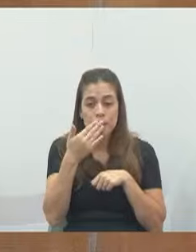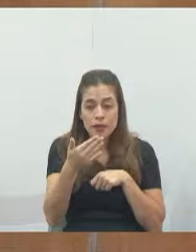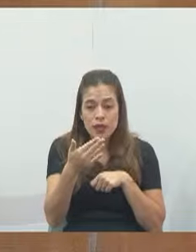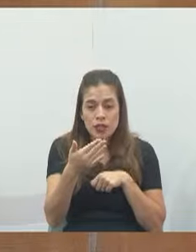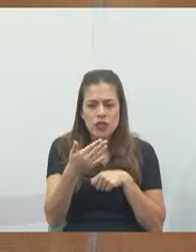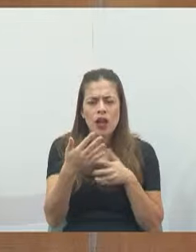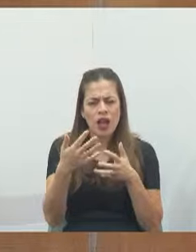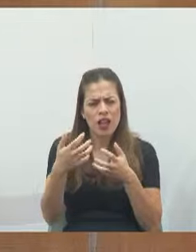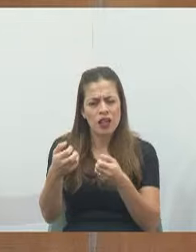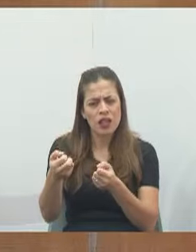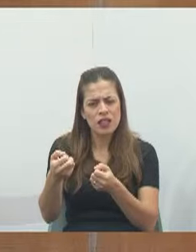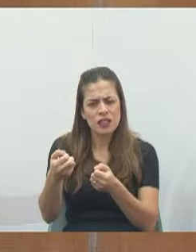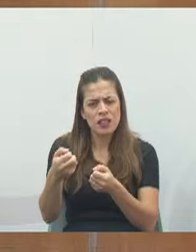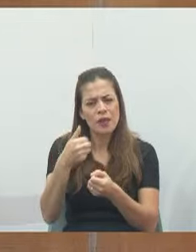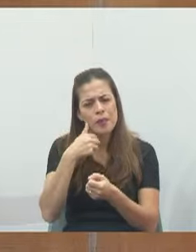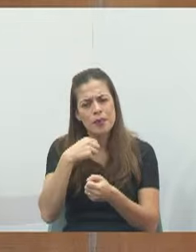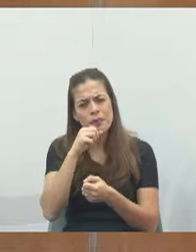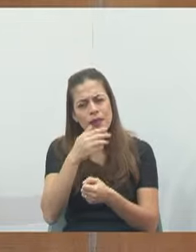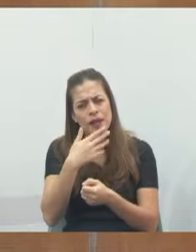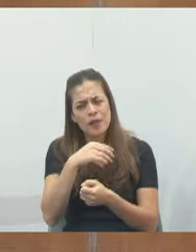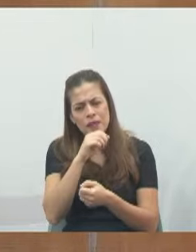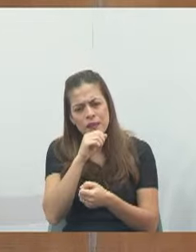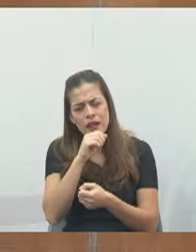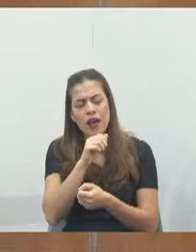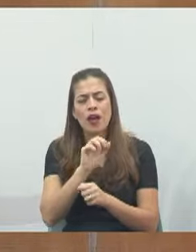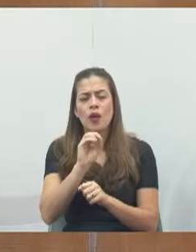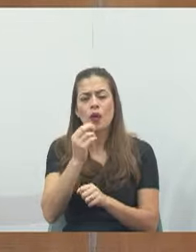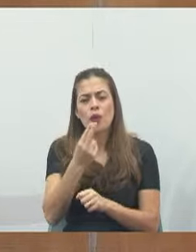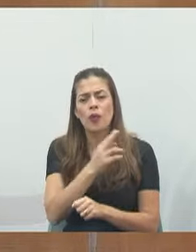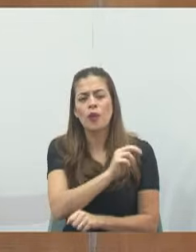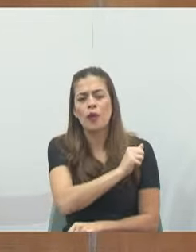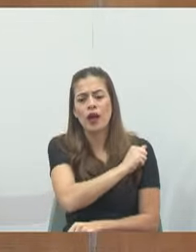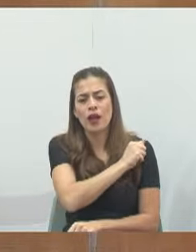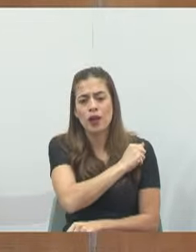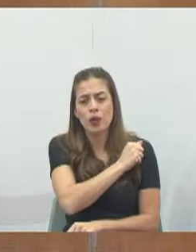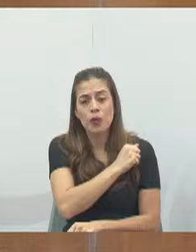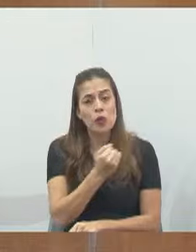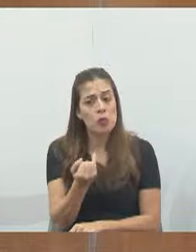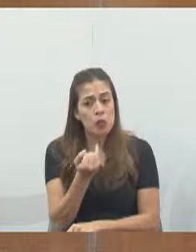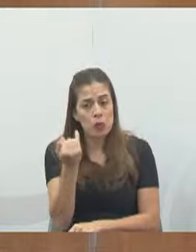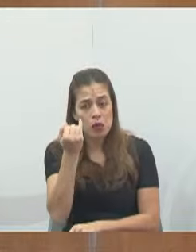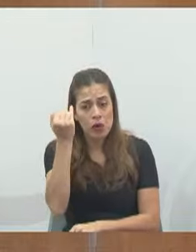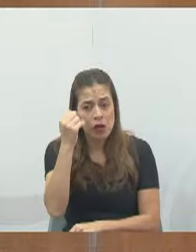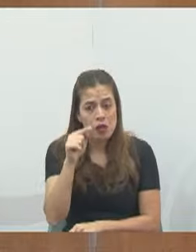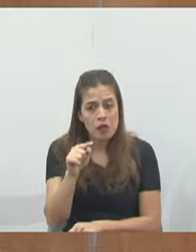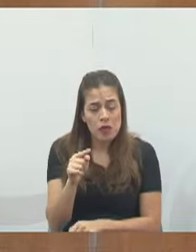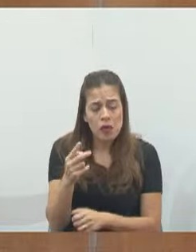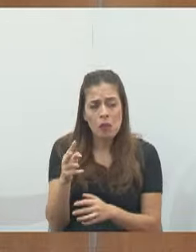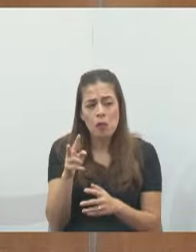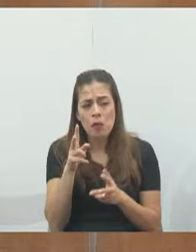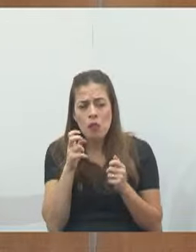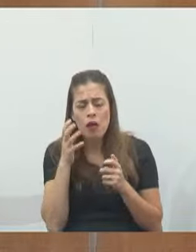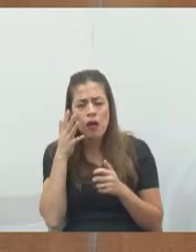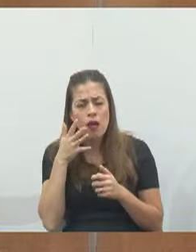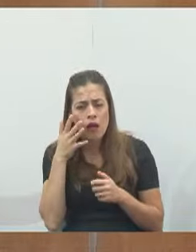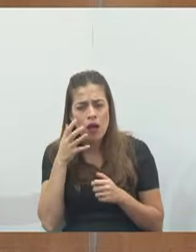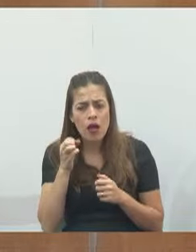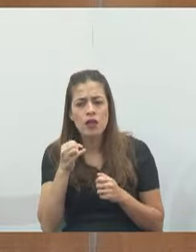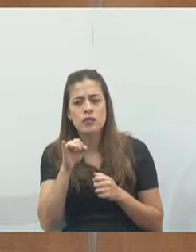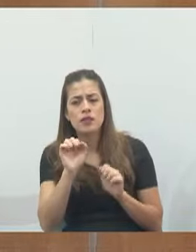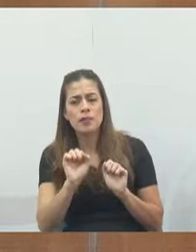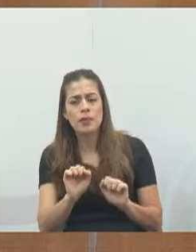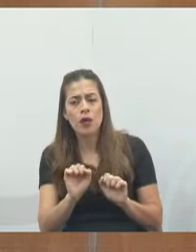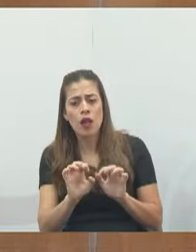você receber uma mãe ou um pai ou um aluno que seria importante você ouvir e ver se